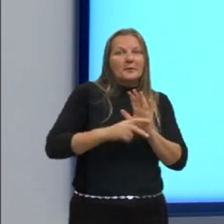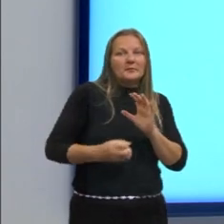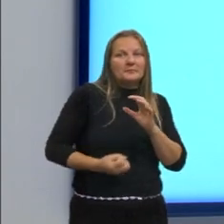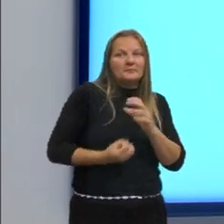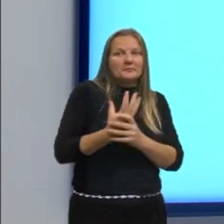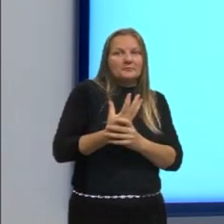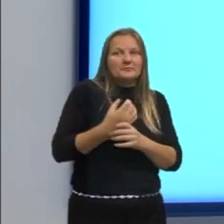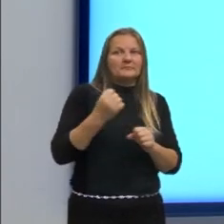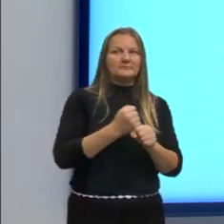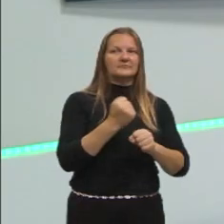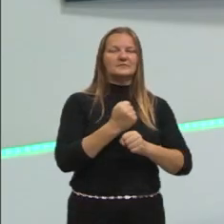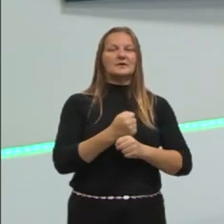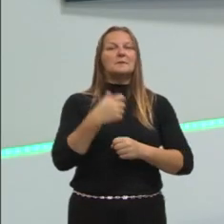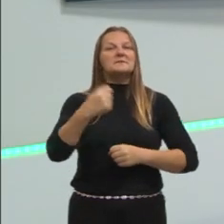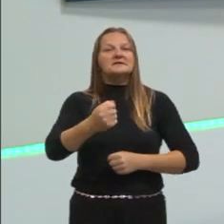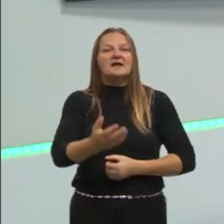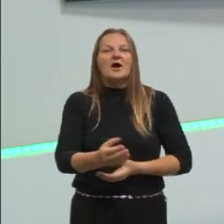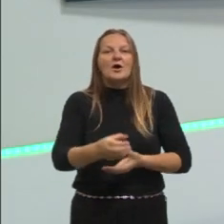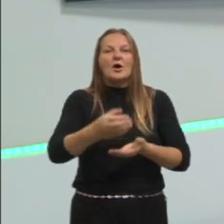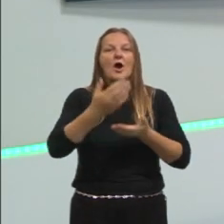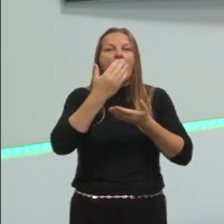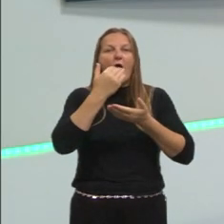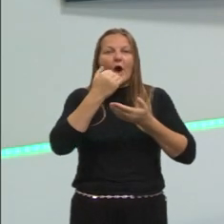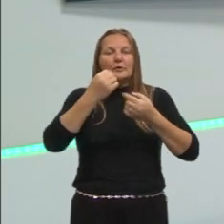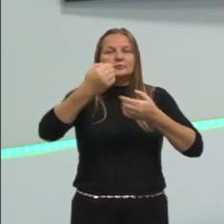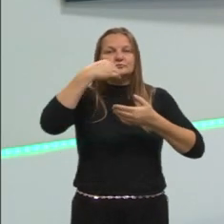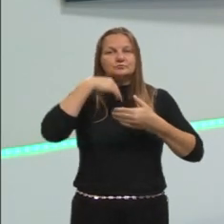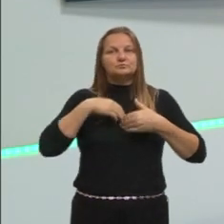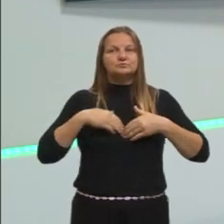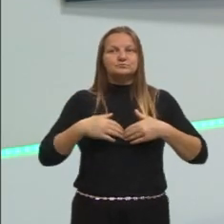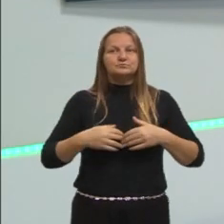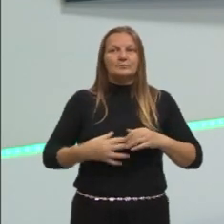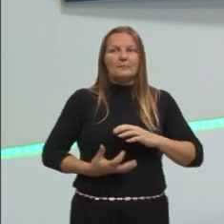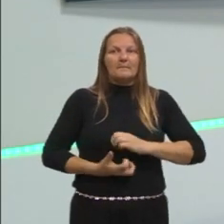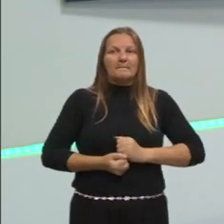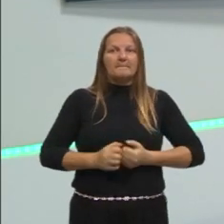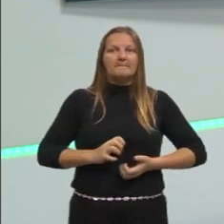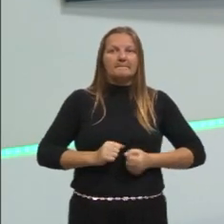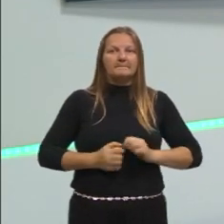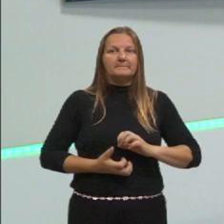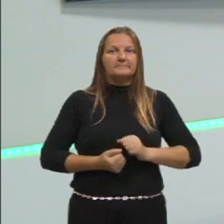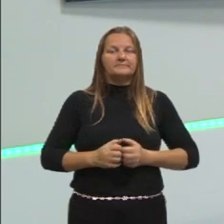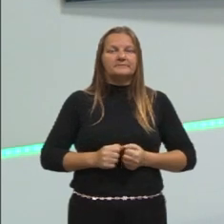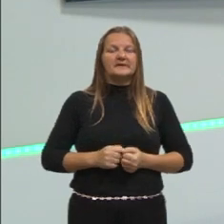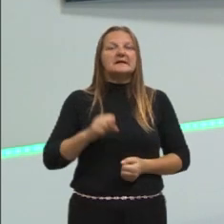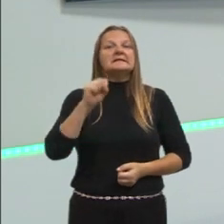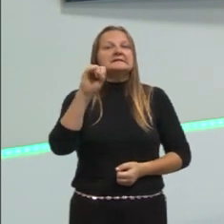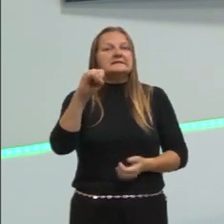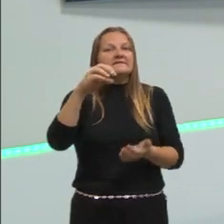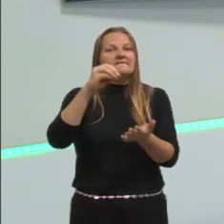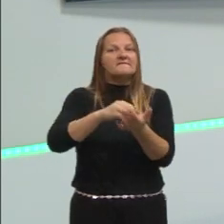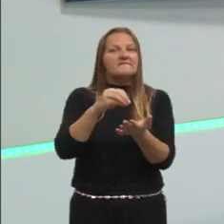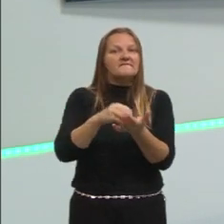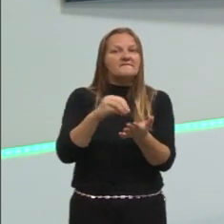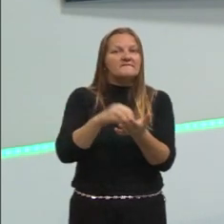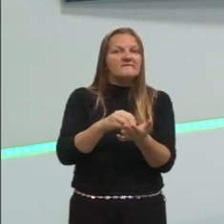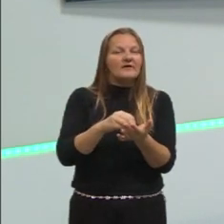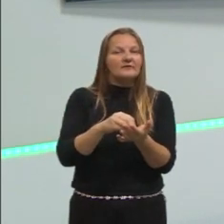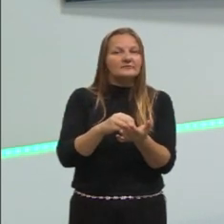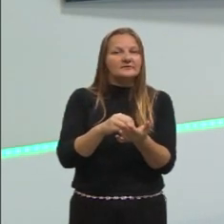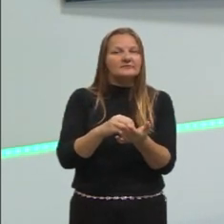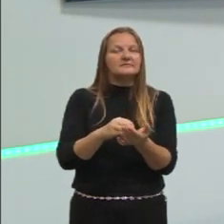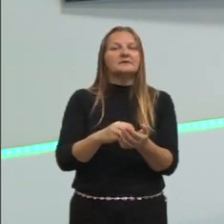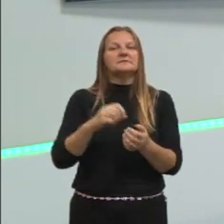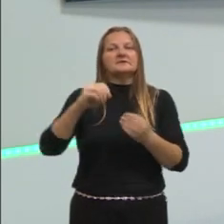A gente precisa ingerir a vitamina através da alimentação quando existe uma deficiência na alimentação existe a